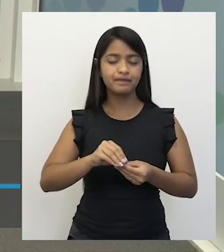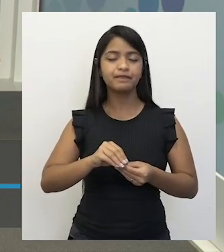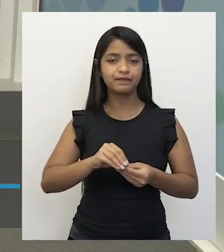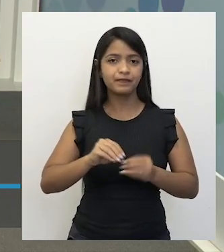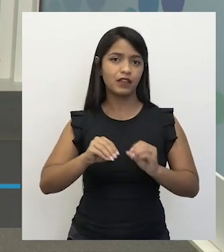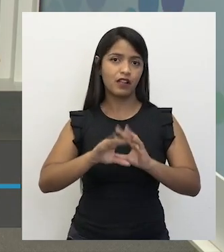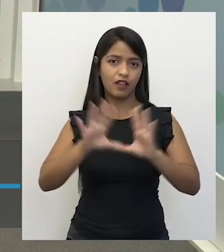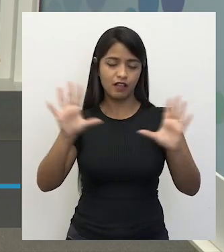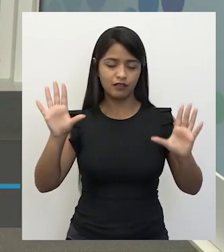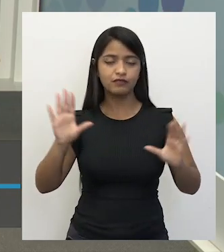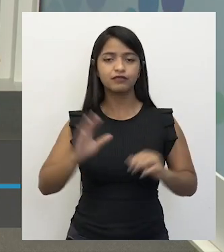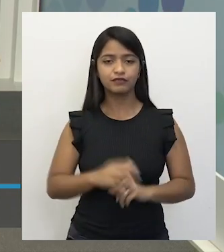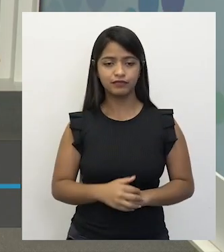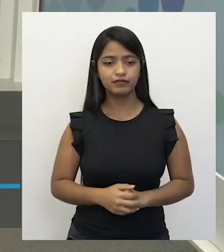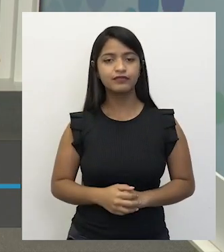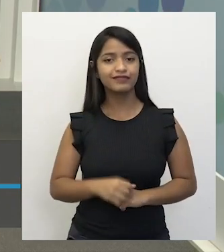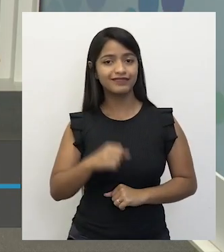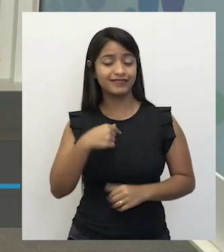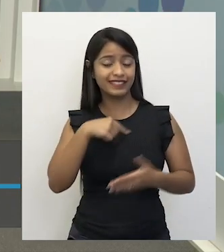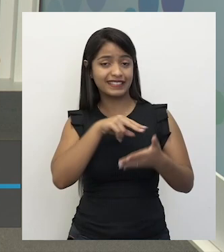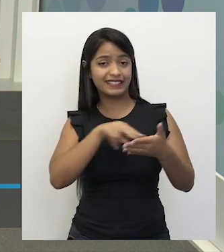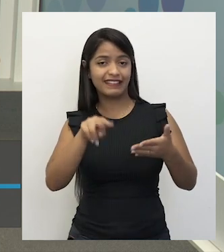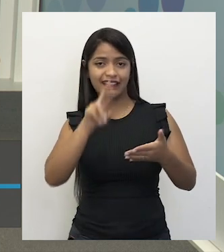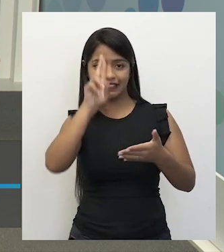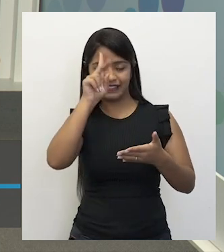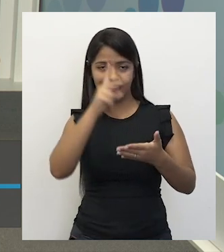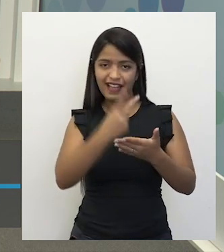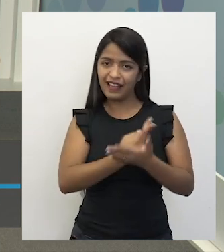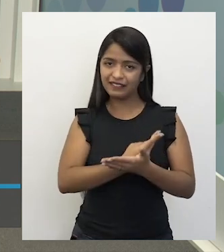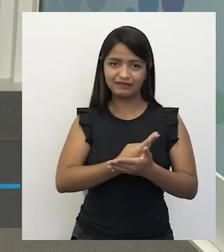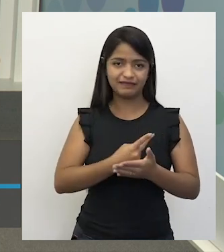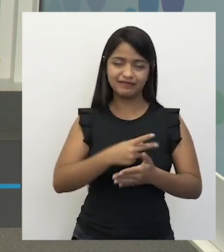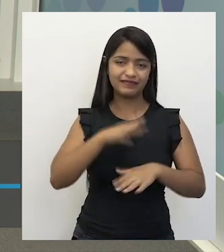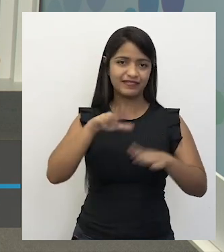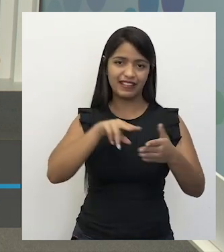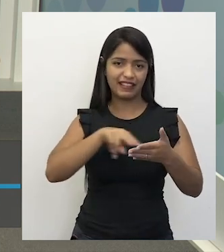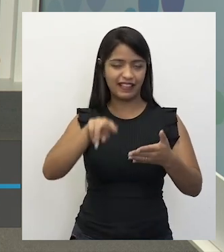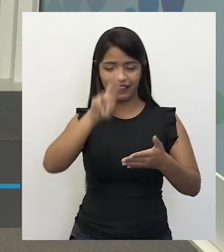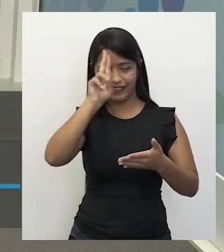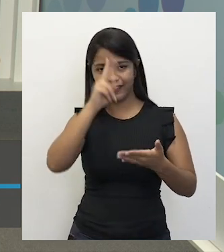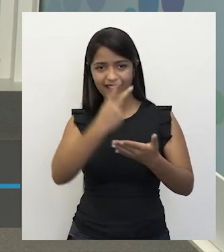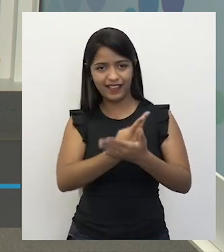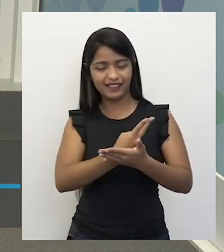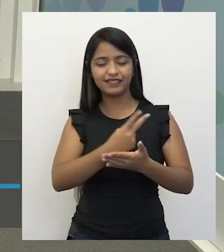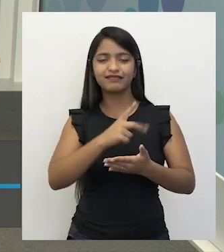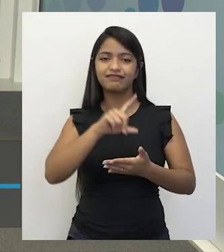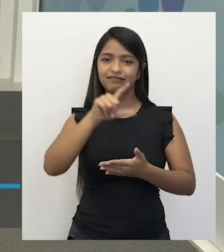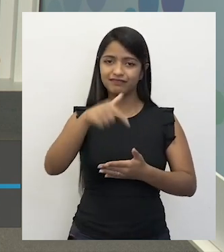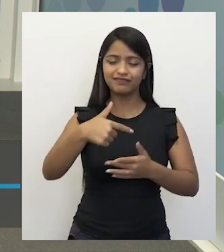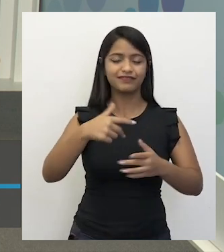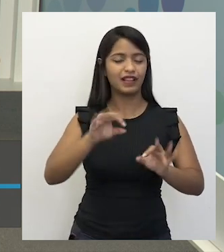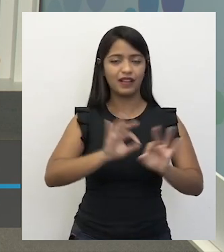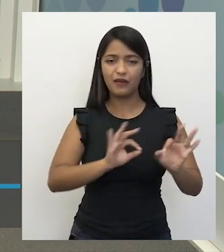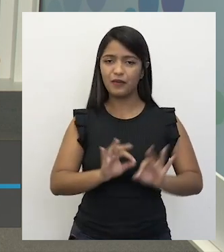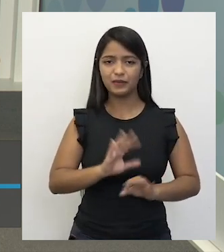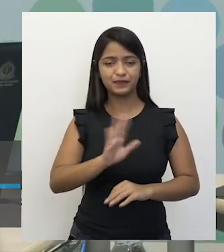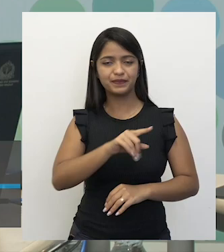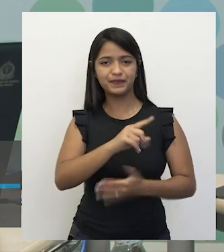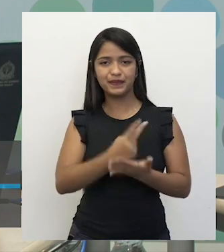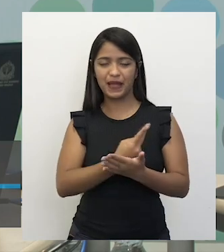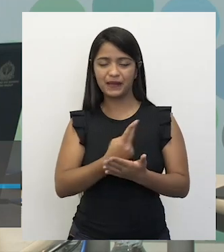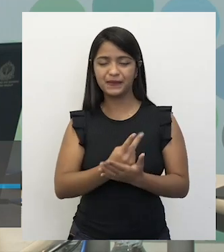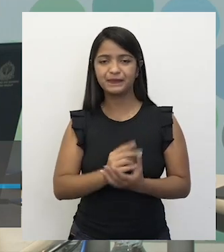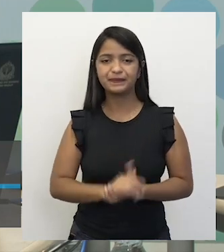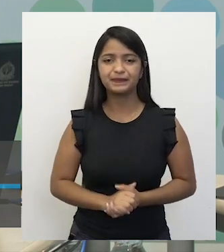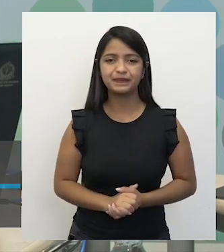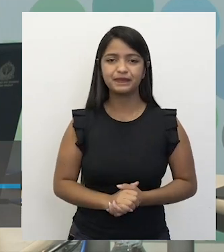isso, né? Isso. Então, eu li do jeito que estava, mas isso é normal, né? A Aham. gente lê do jeito que está, e aí depois a gente fala assim, não, mas isso, né? Alguma coisa aconteceu, mas